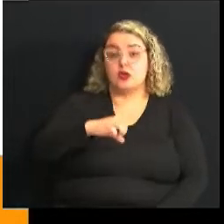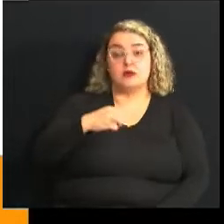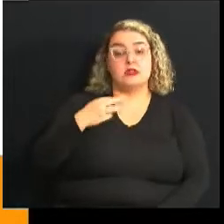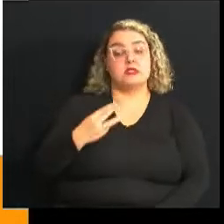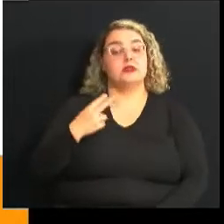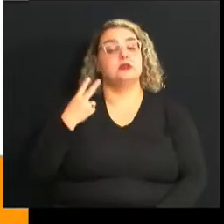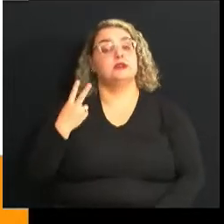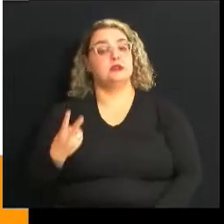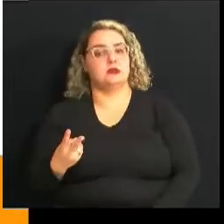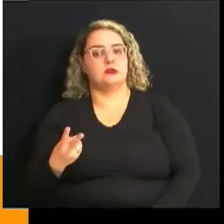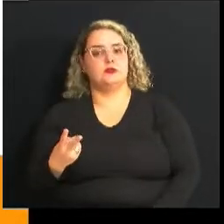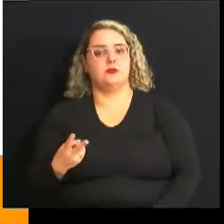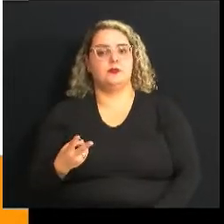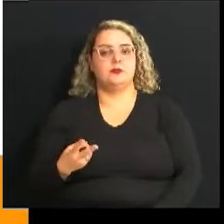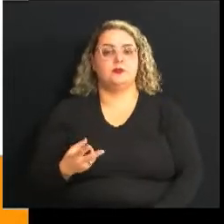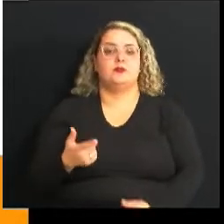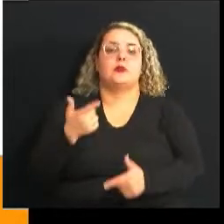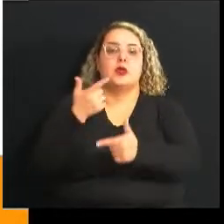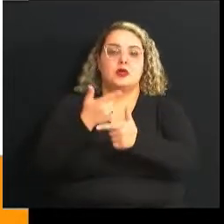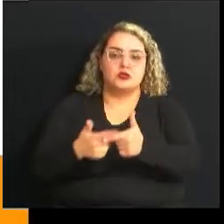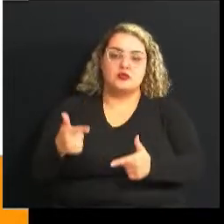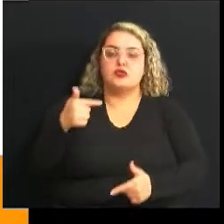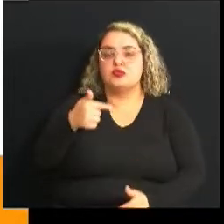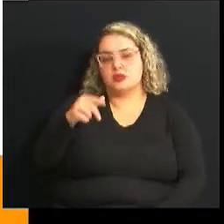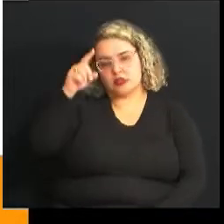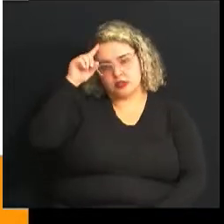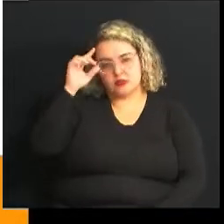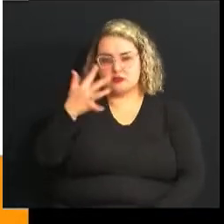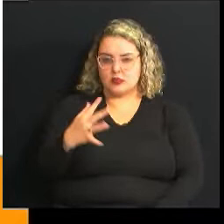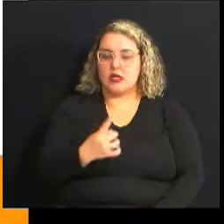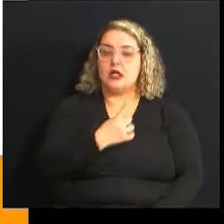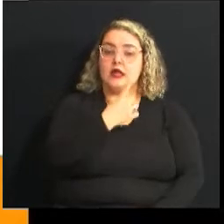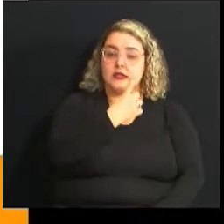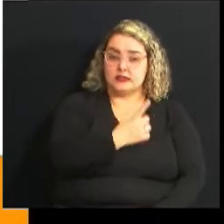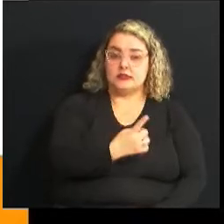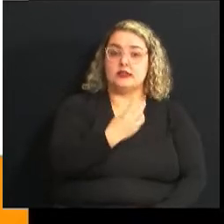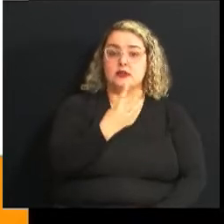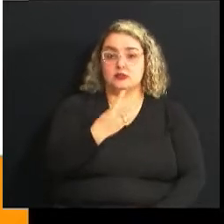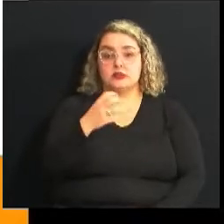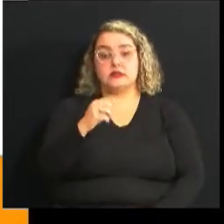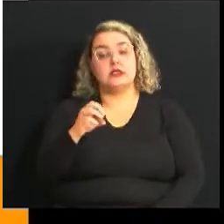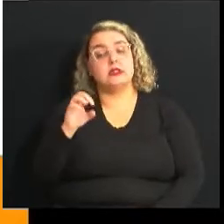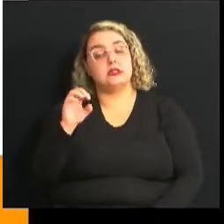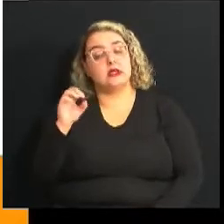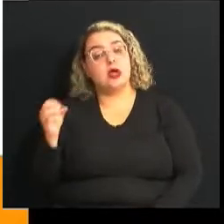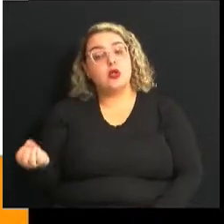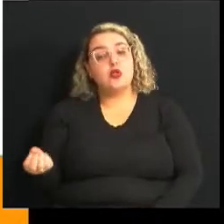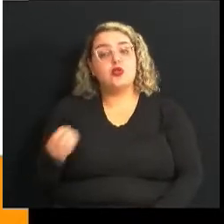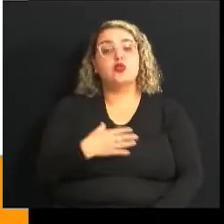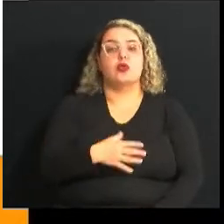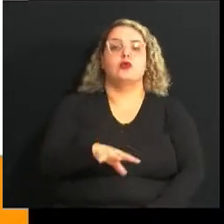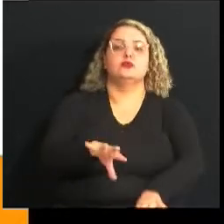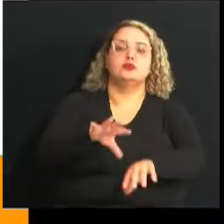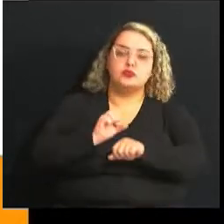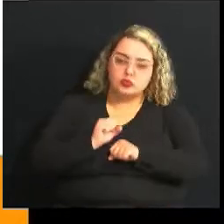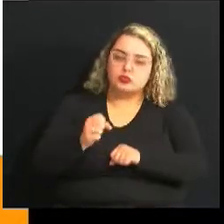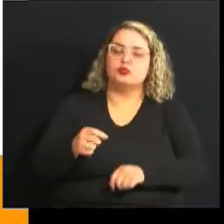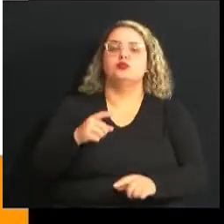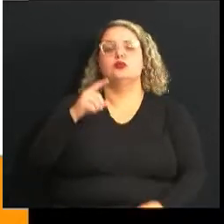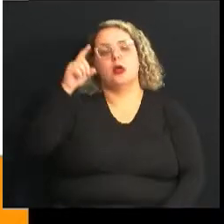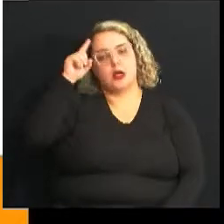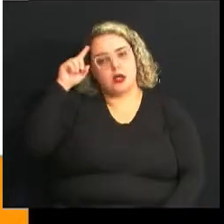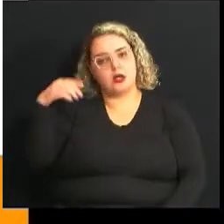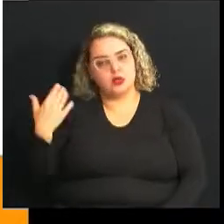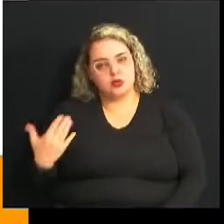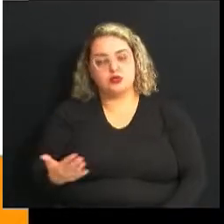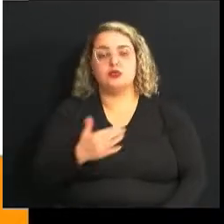256.932. A gente dividindo por 7 dias dá uma média de 130 novos casos por dia. Em relação aos óbitos, são